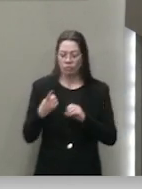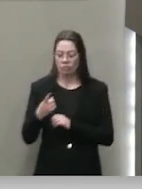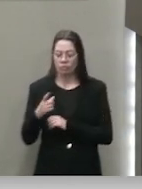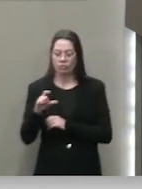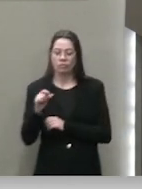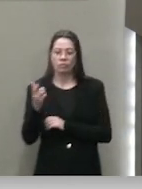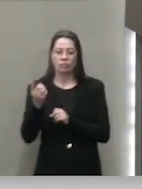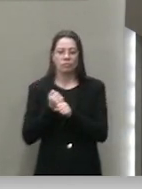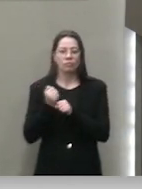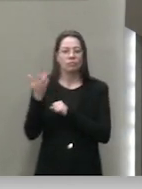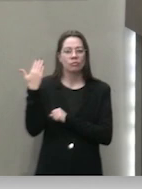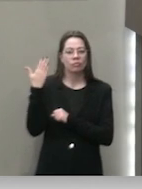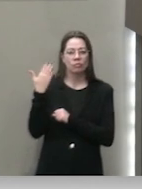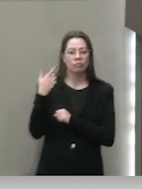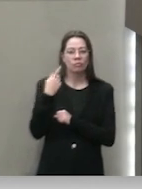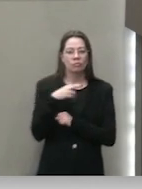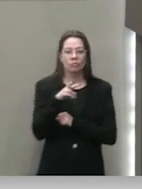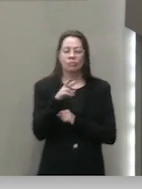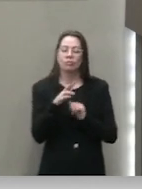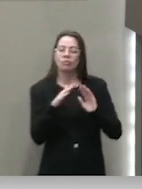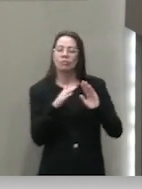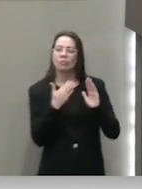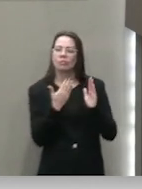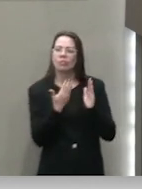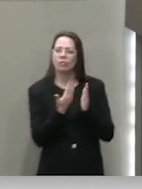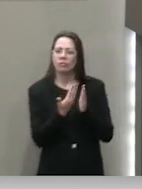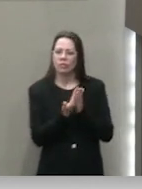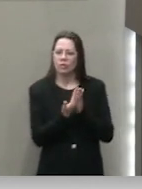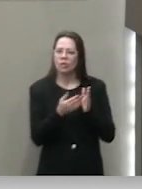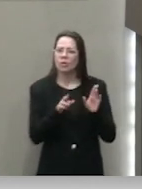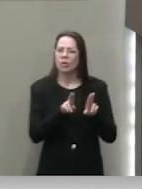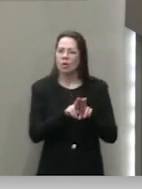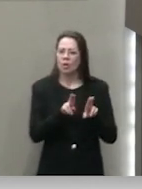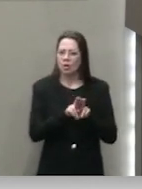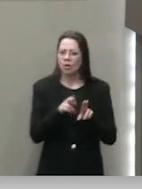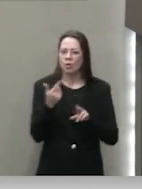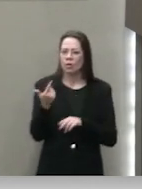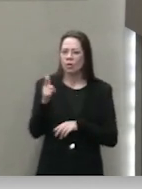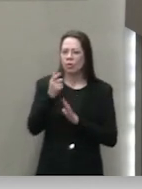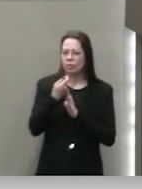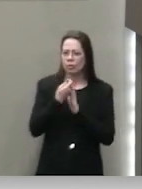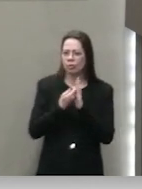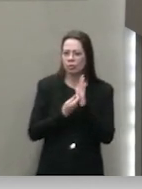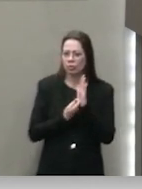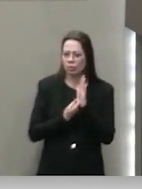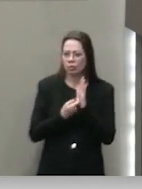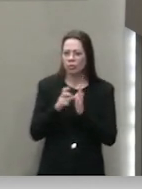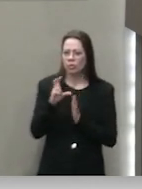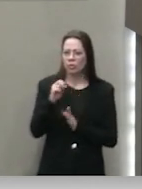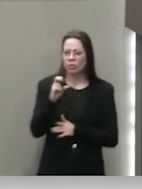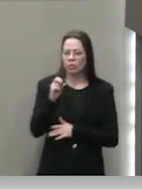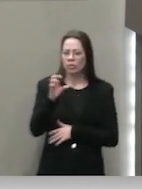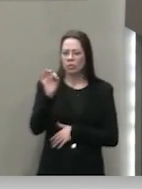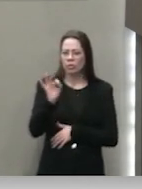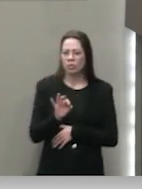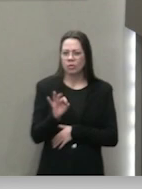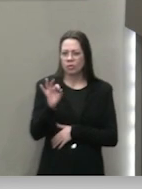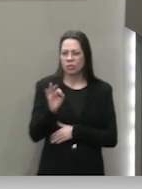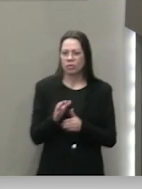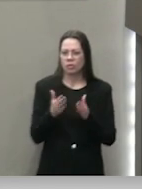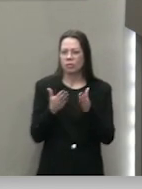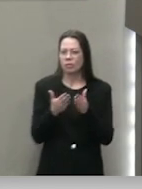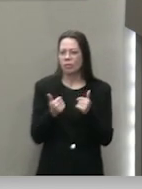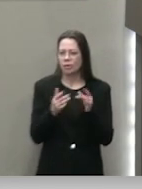lá na UPF. Quase 20 já pediram exonerações. Do outro concurso, 50% dos professores nomeados, eles